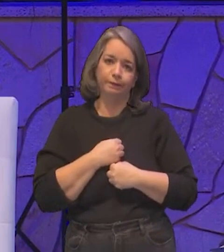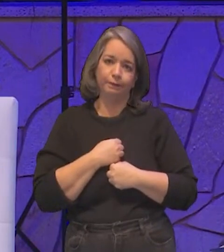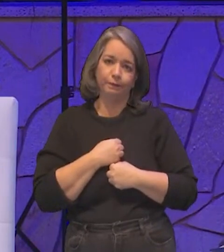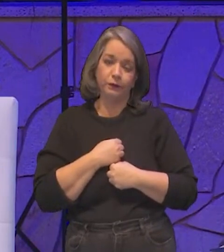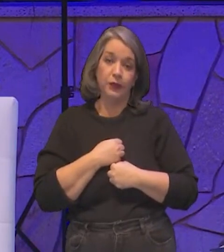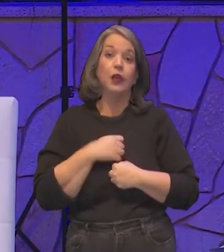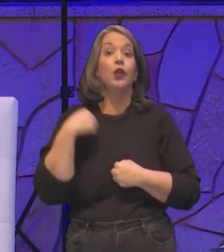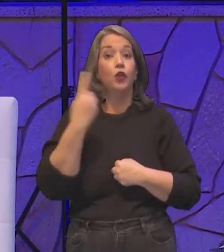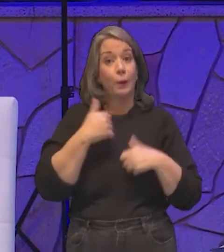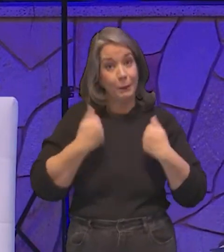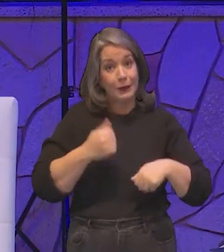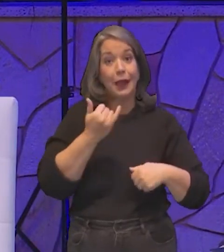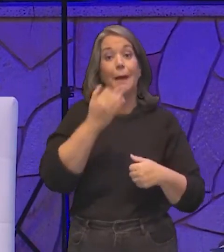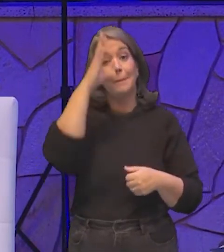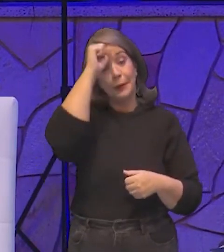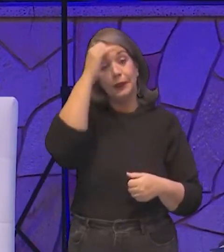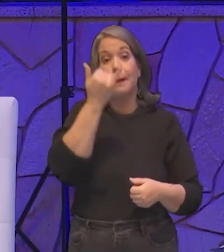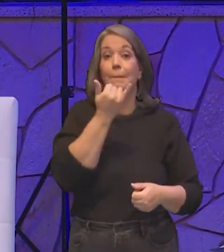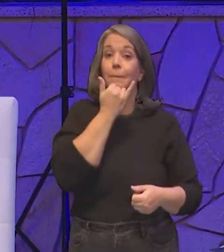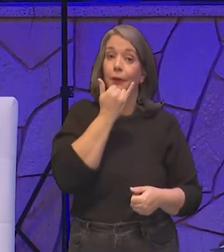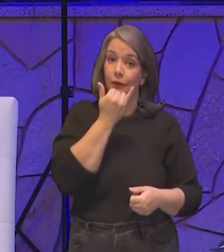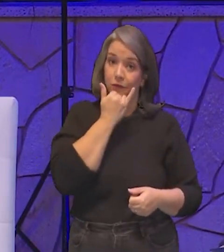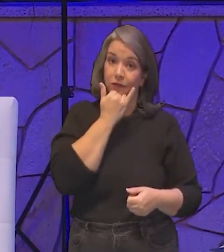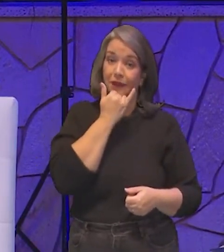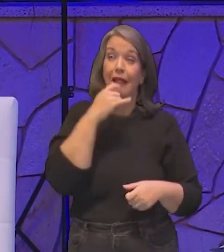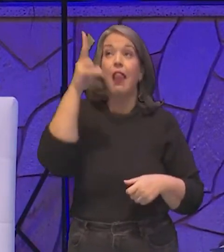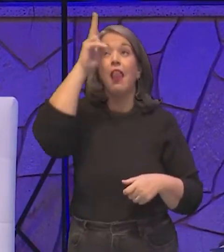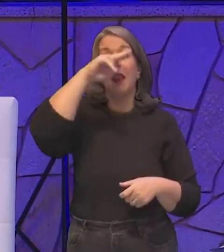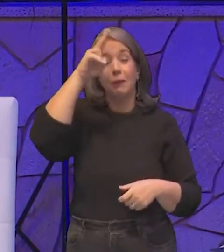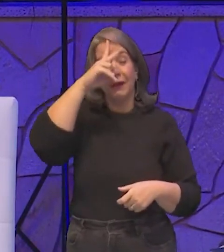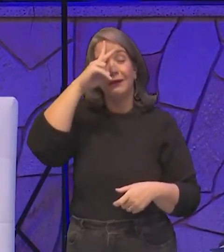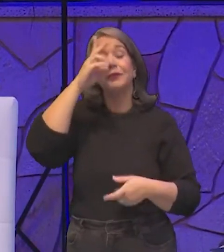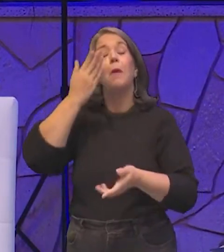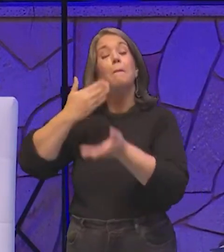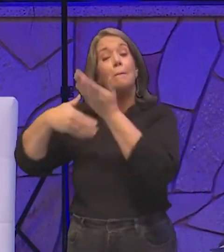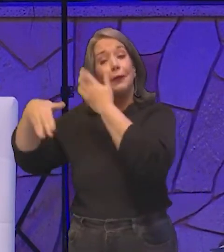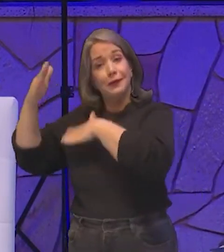nós necessitamos do amor de Cristo para que fôssemos perdoados.